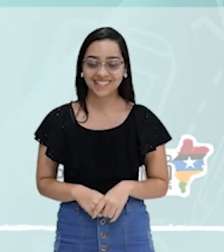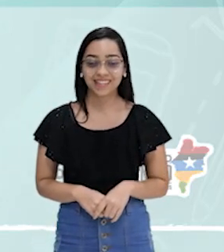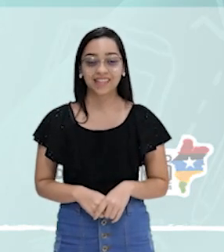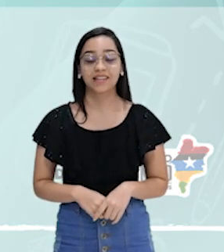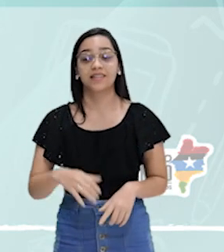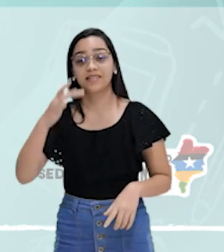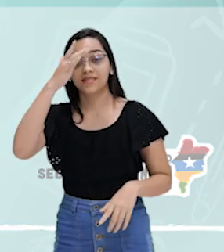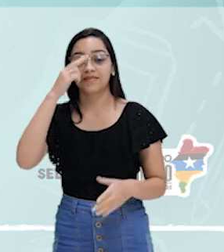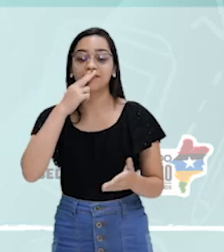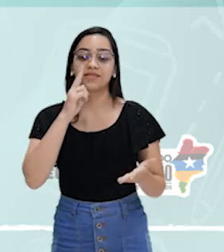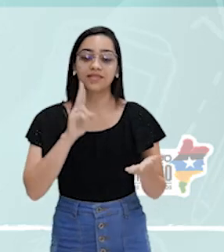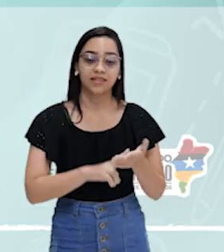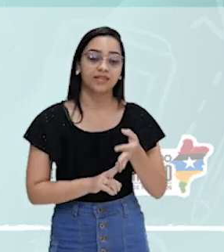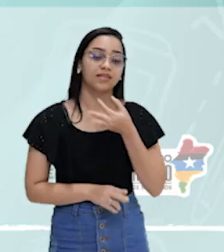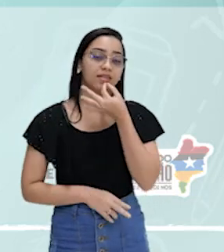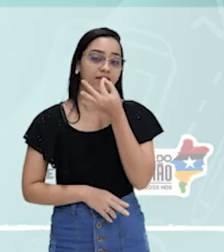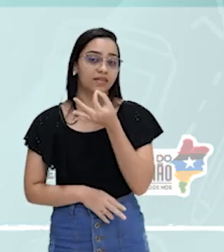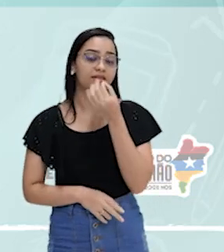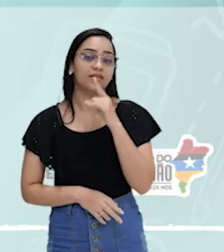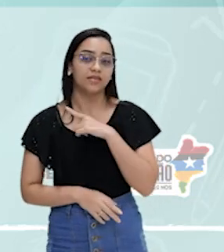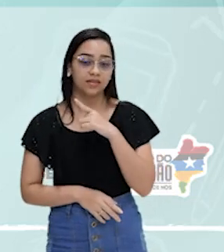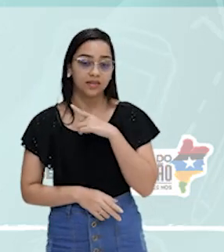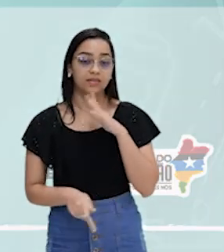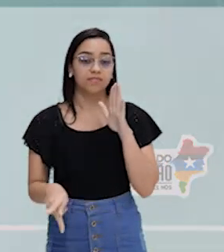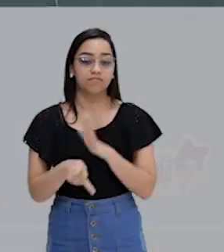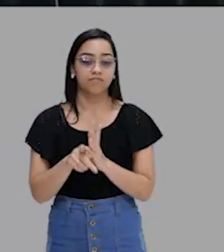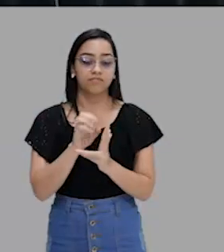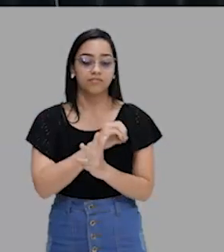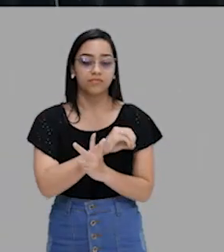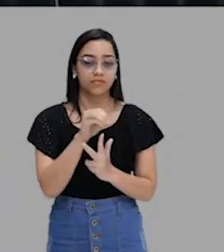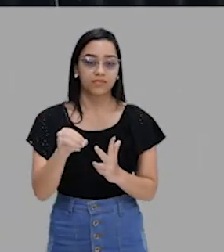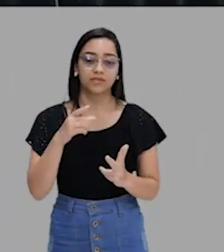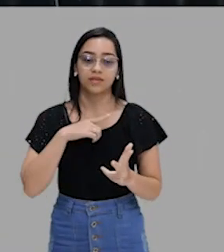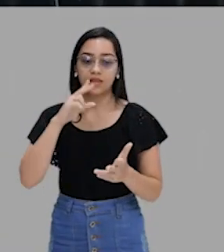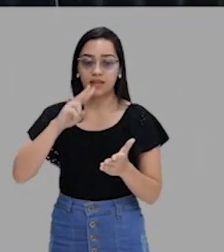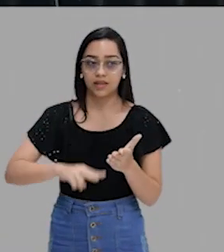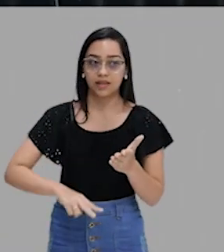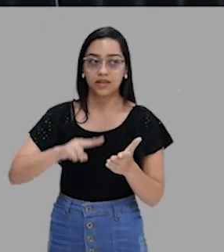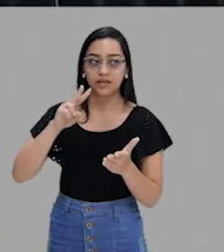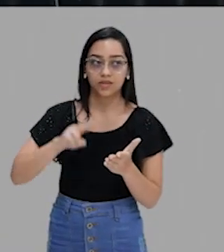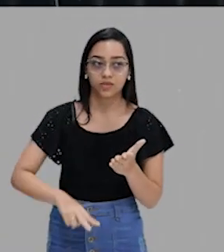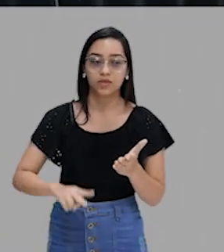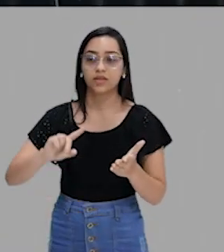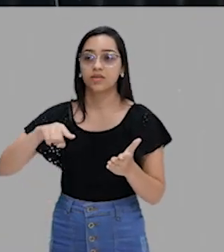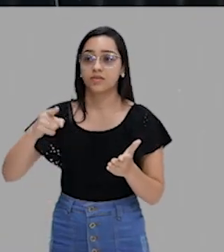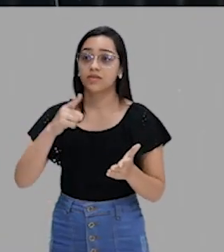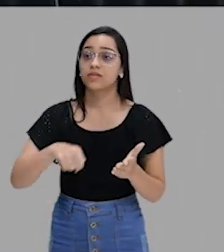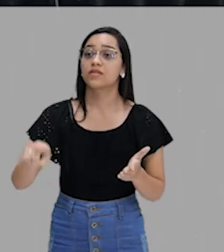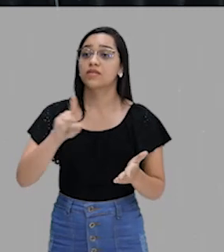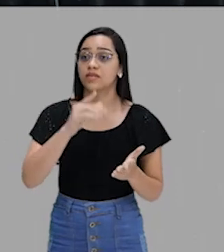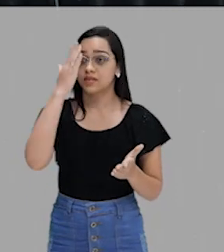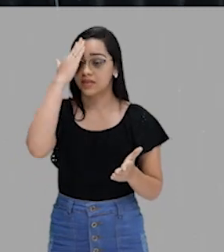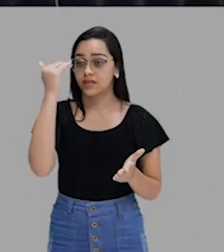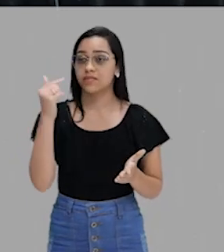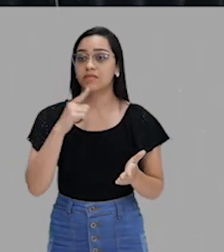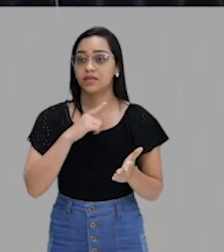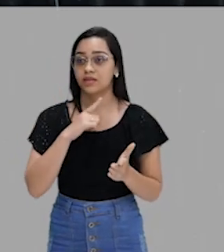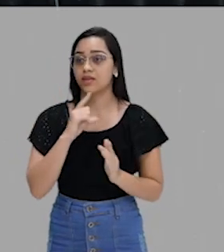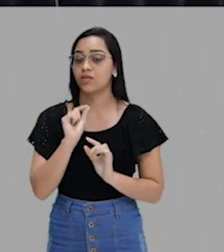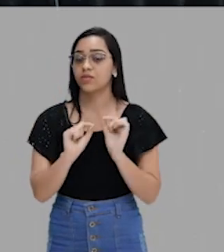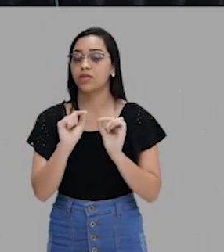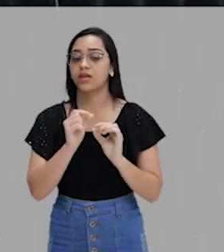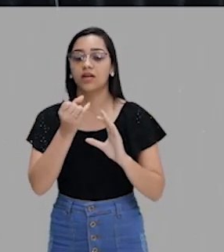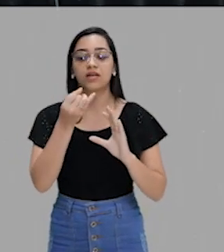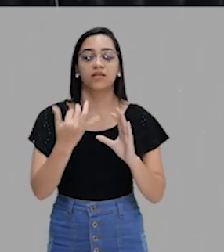Carta argumentativa, tá? Essa questão aqui é tirada do Enem. Vamos fazer a leitura da carta e você já sabe, né? A carta argumentativa é uma carta que tem